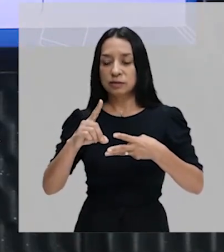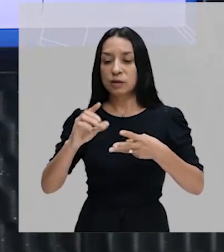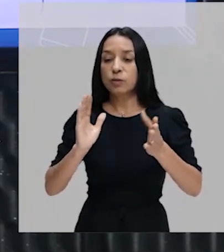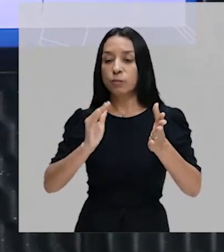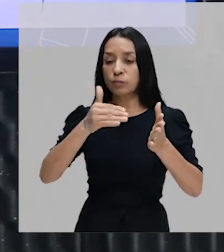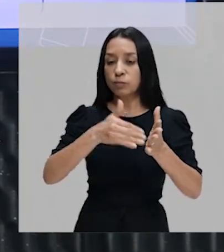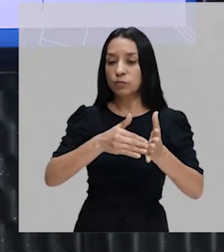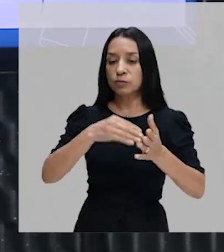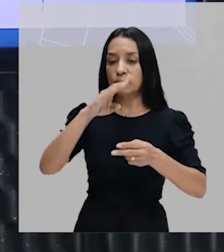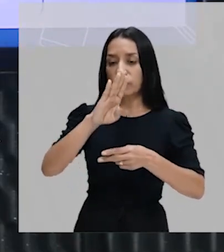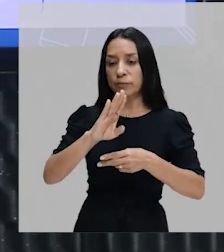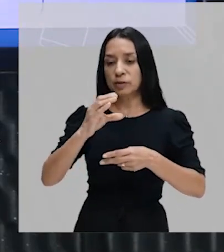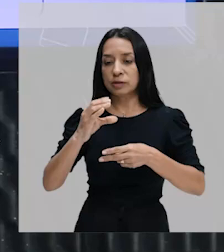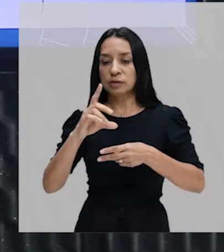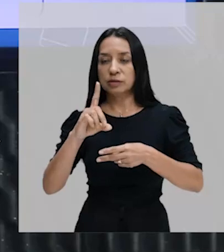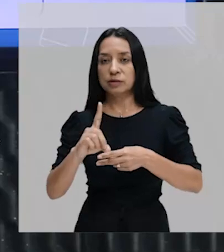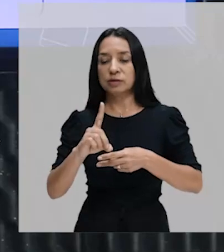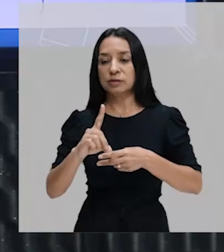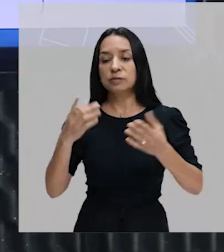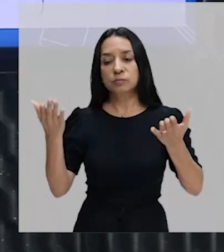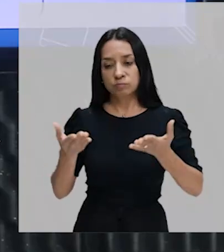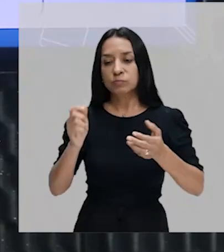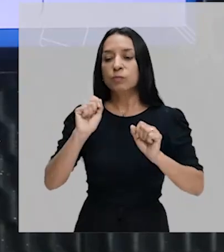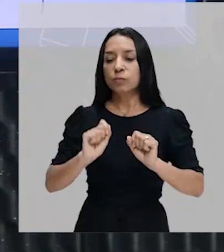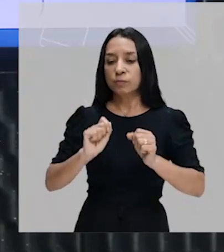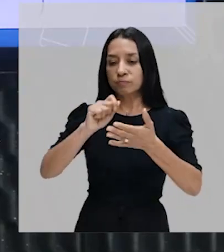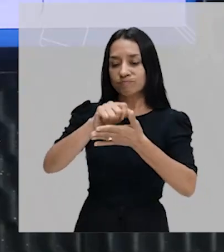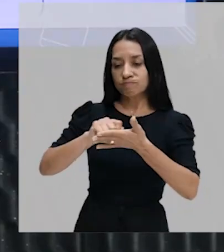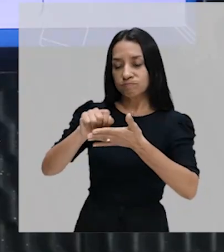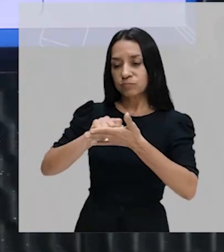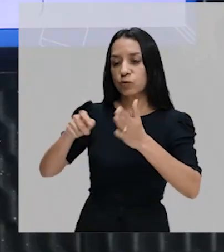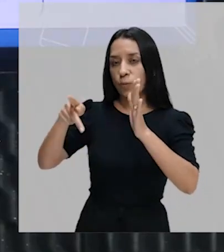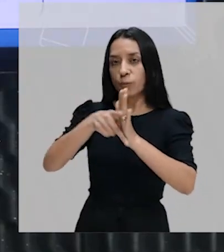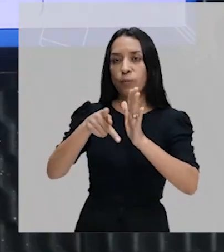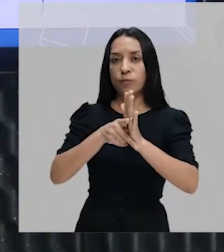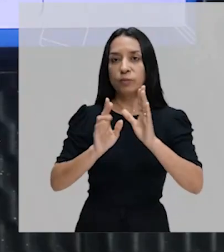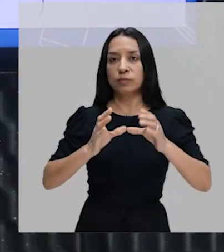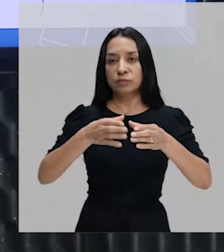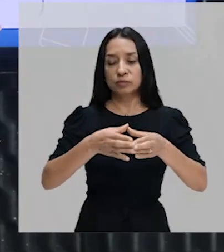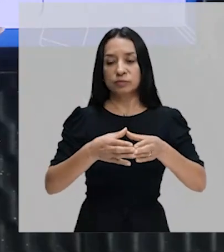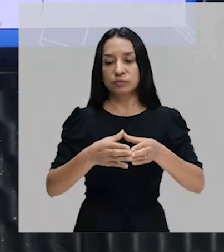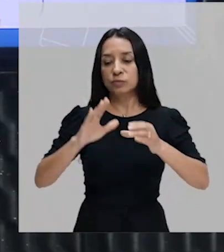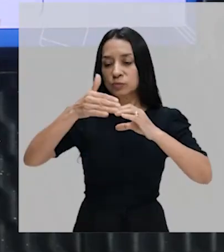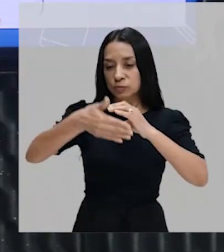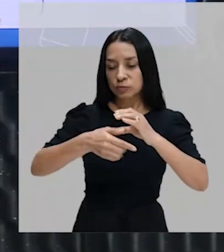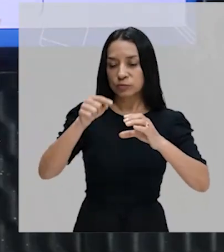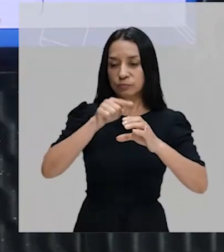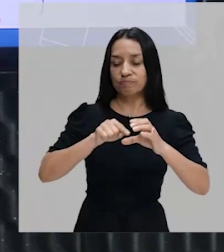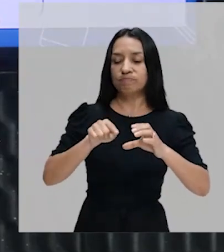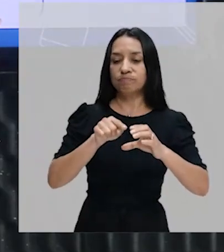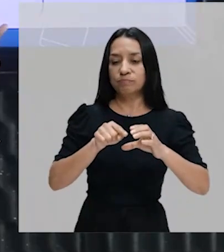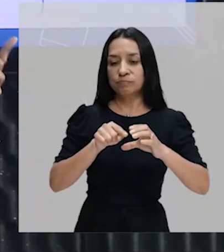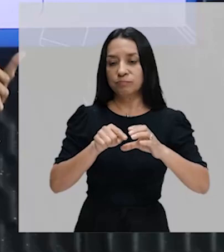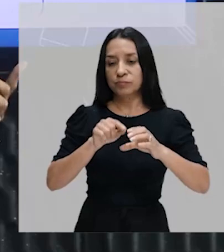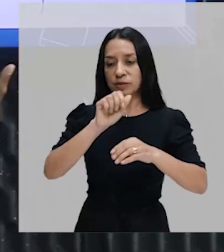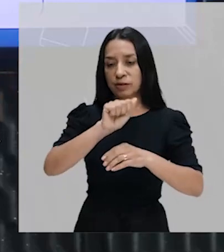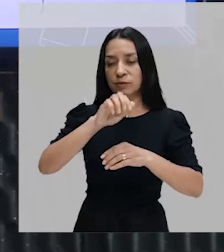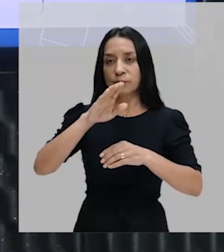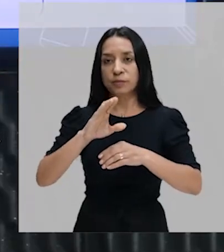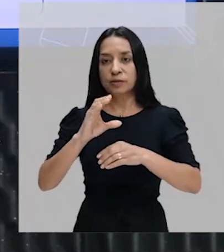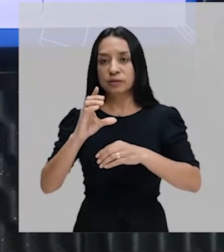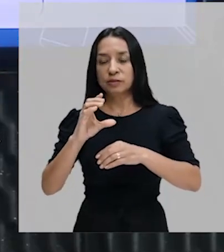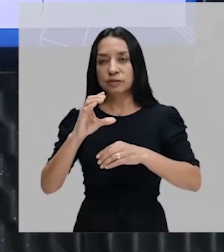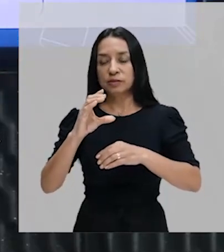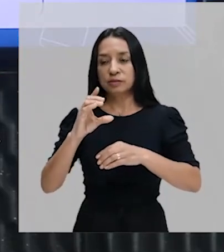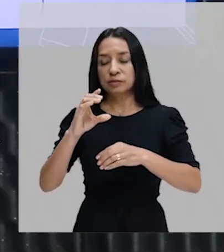E agora? Agora eu posso escrever o próprio conjunto. Ele é subconjunto dele mesmo, tá? Então, nesse caso, ABCD também